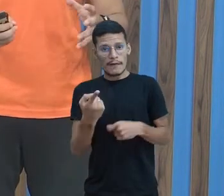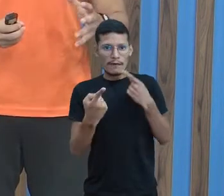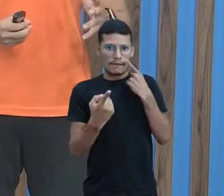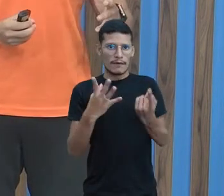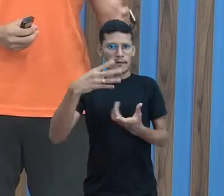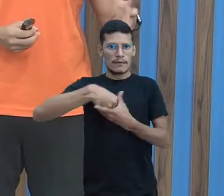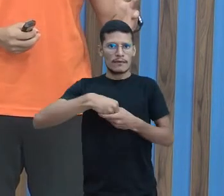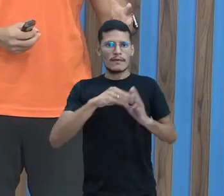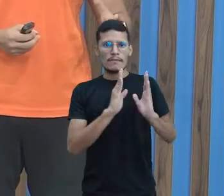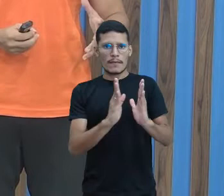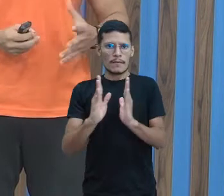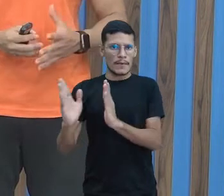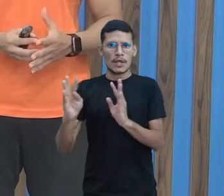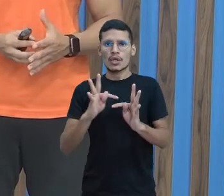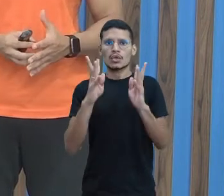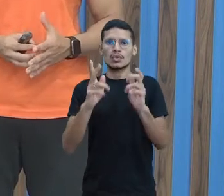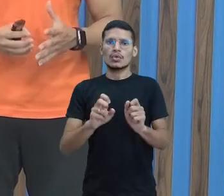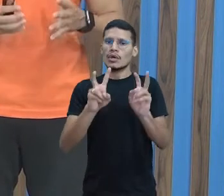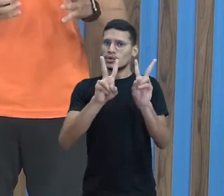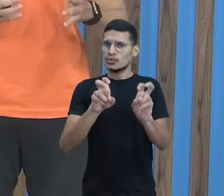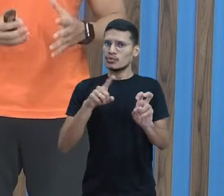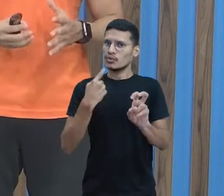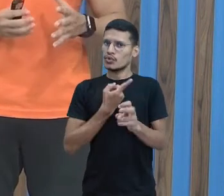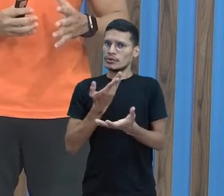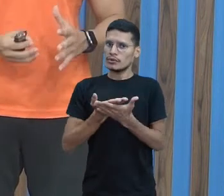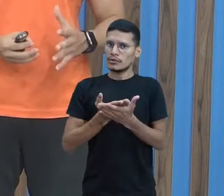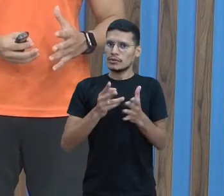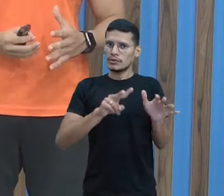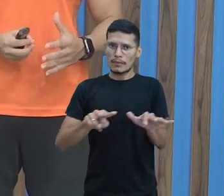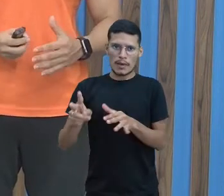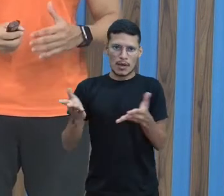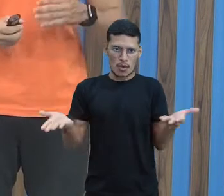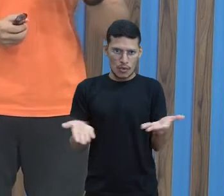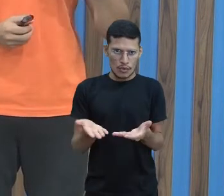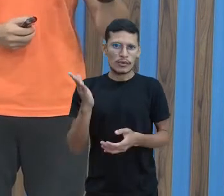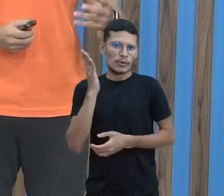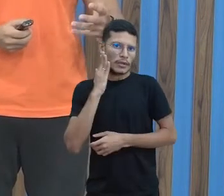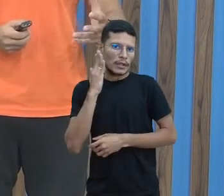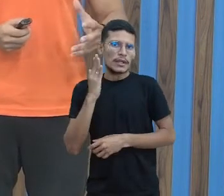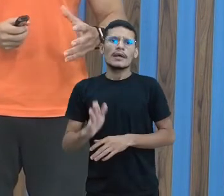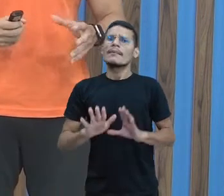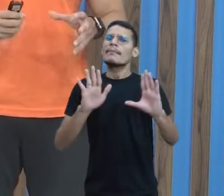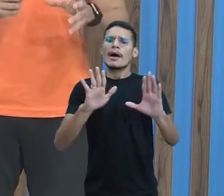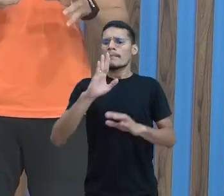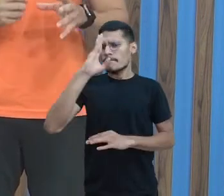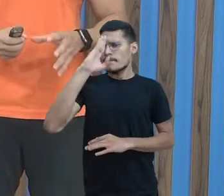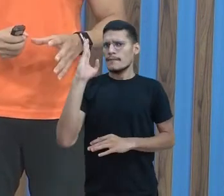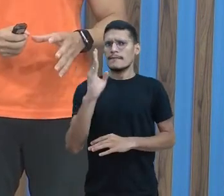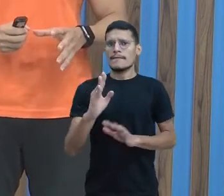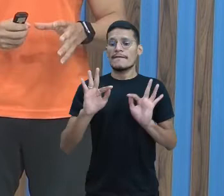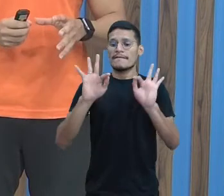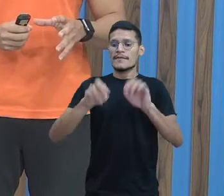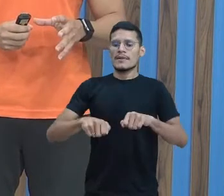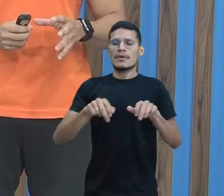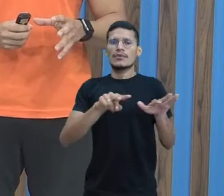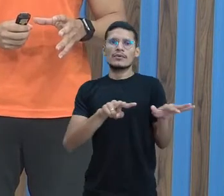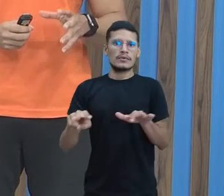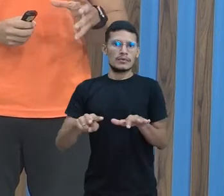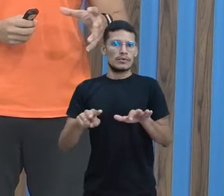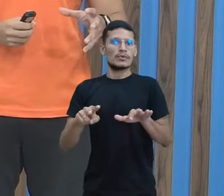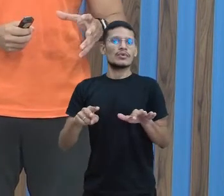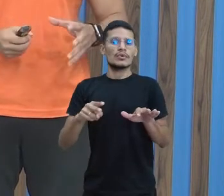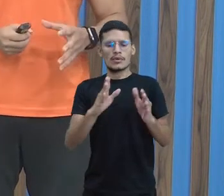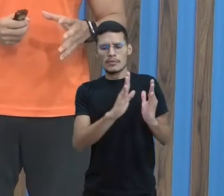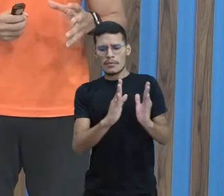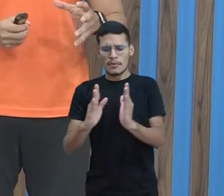trilha, todos os assuntos que estamos trabalhando nesta semana, certo? E o principal é que no final